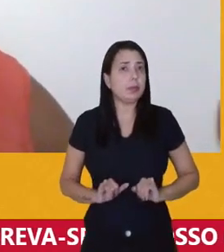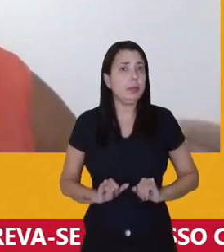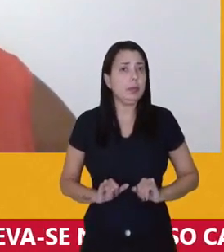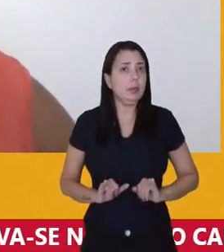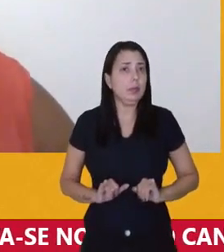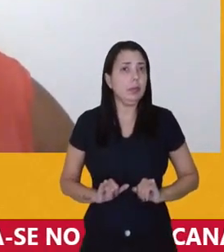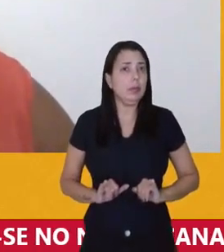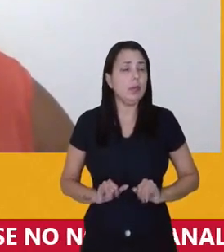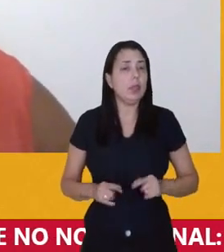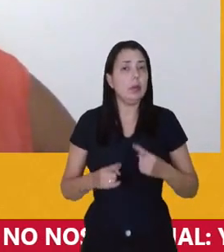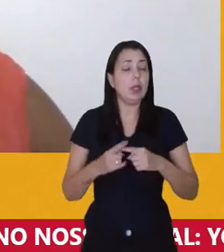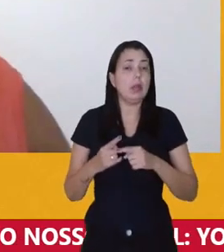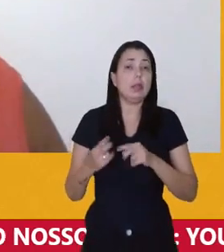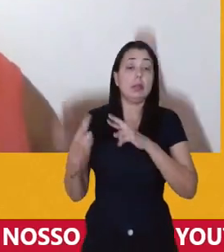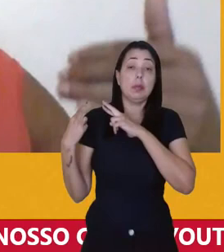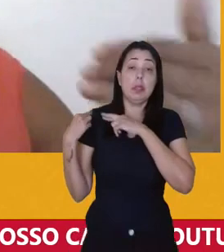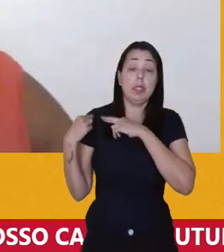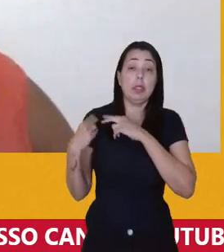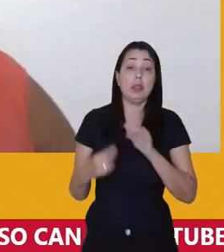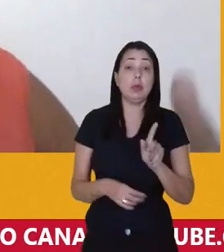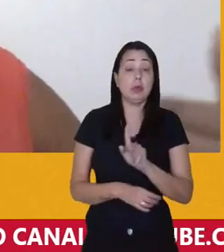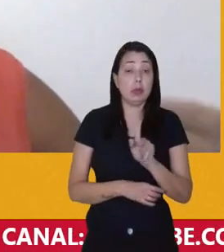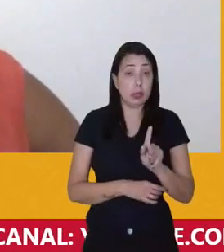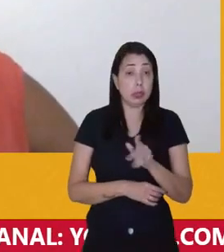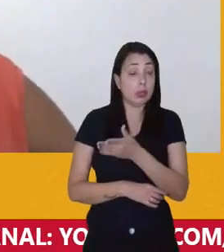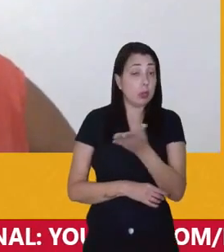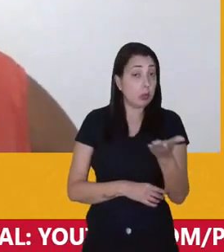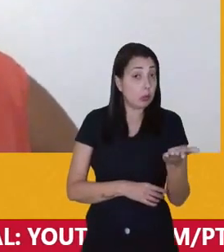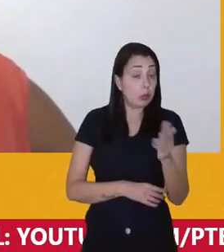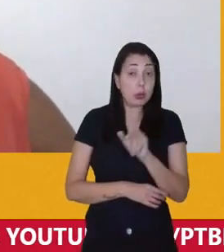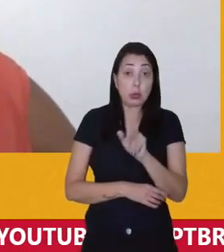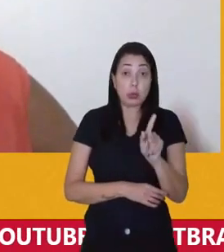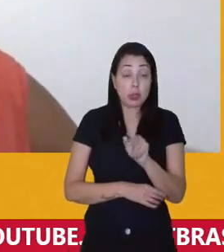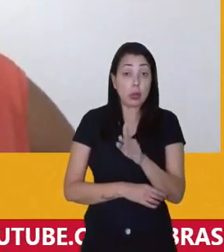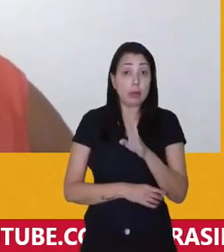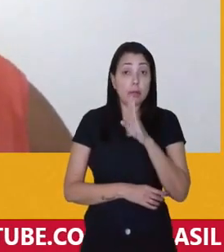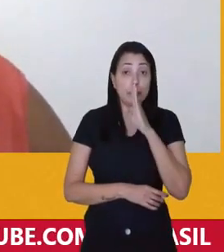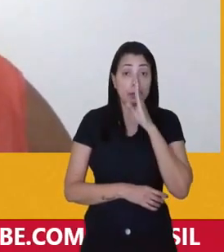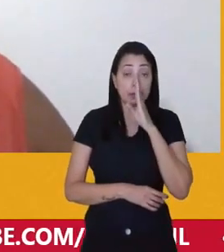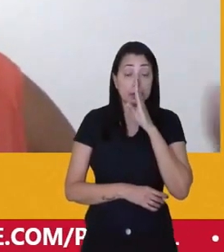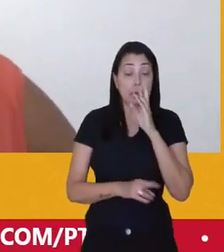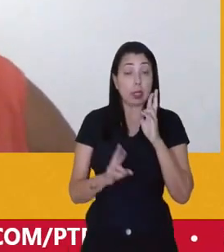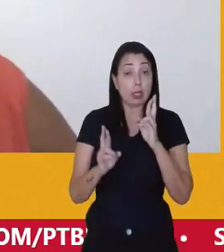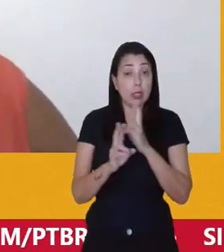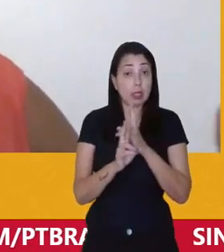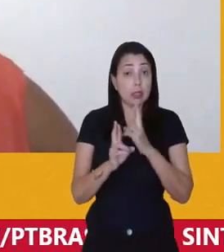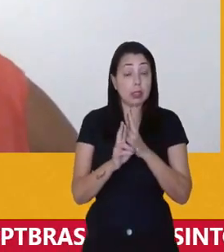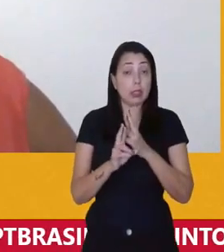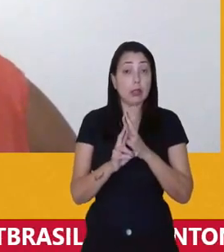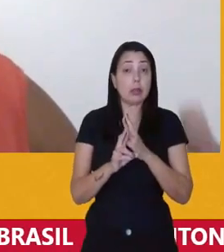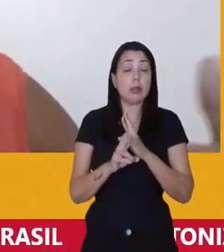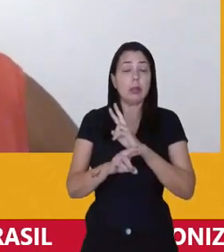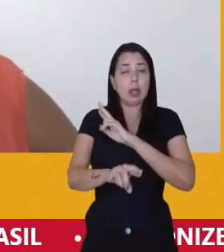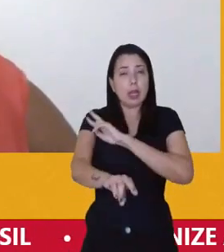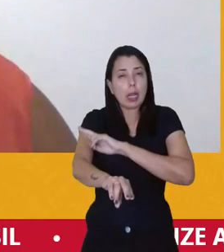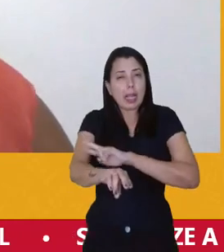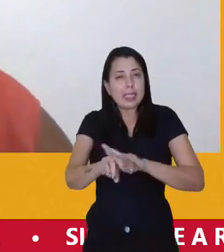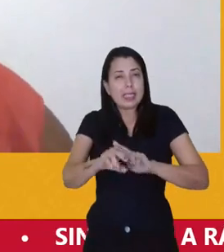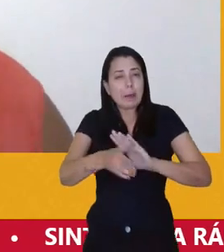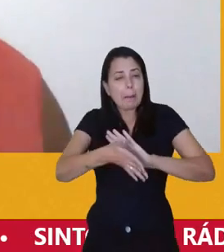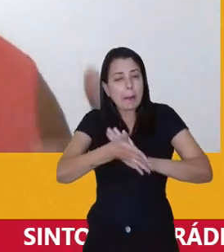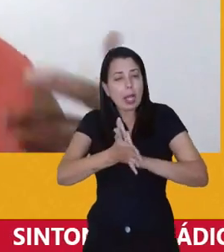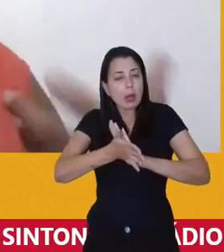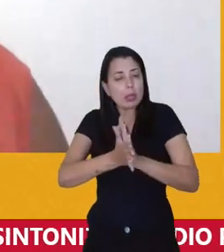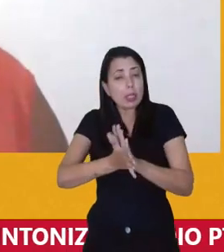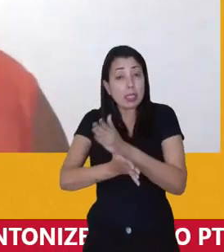em função do papel do professor, ou seja, os professores eles se silenciam em relação ao racismo, à discriminação e ao